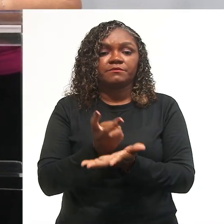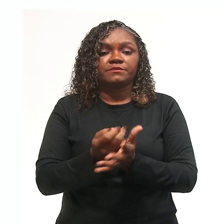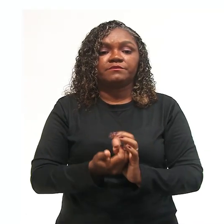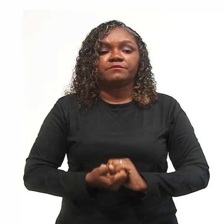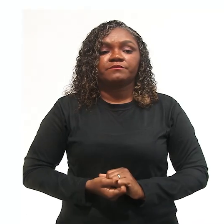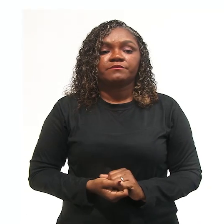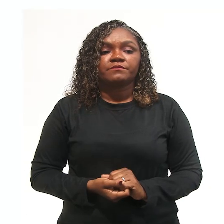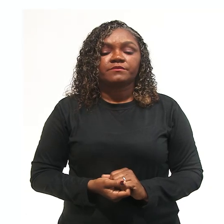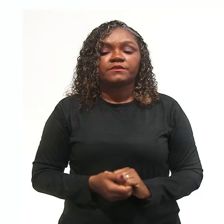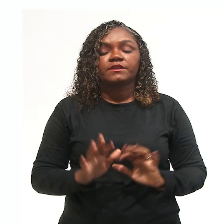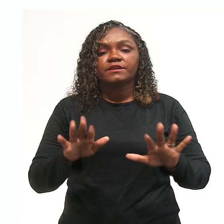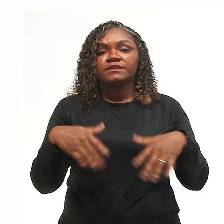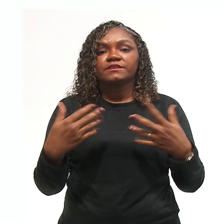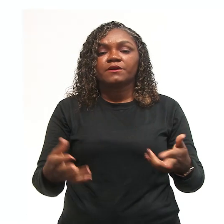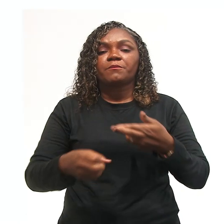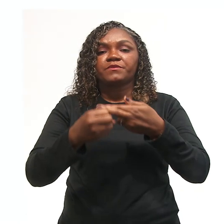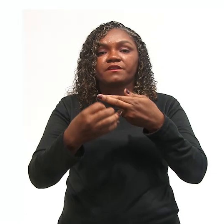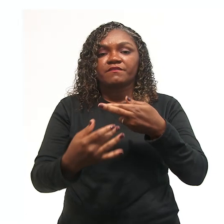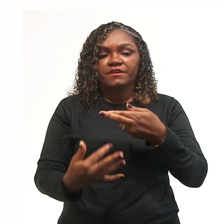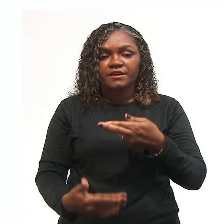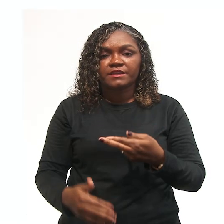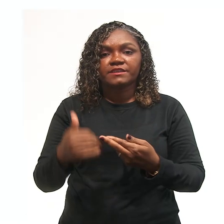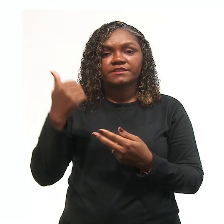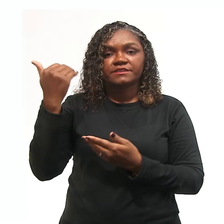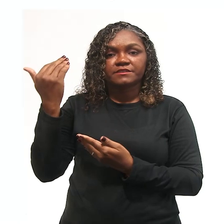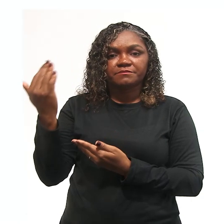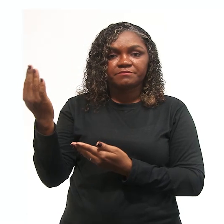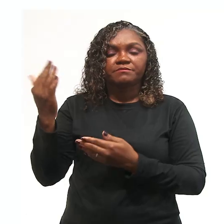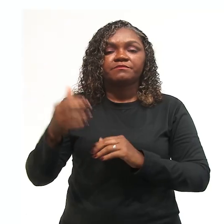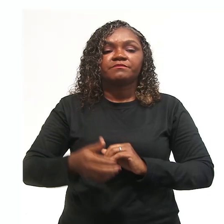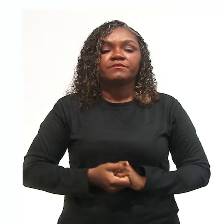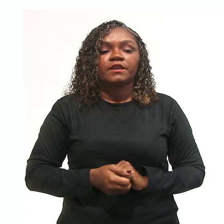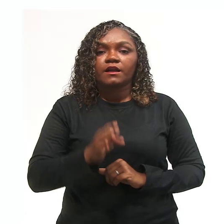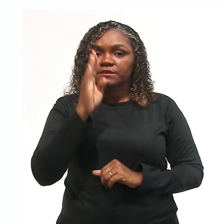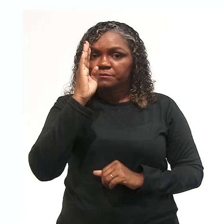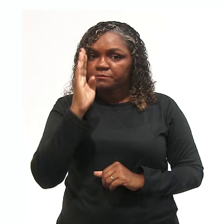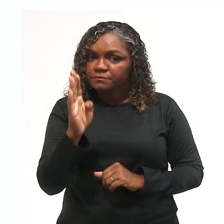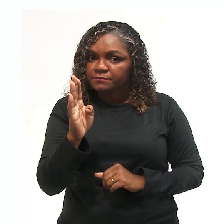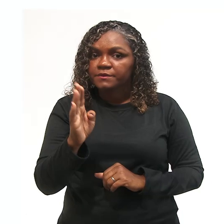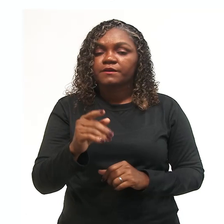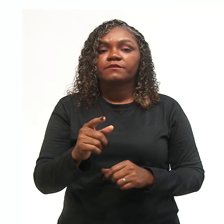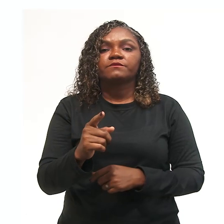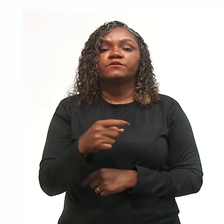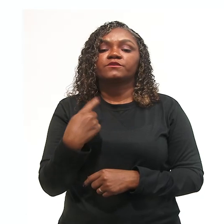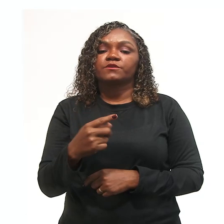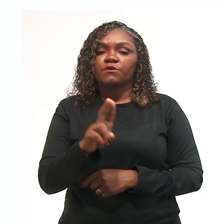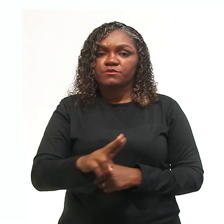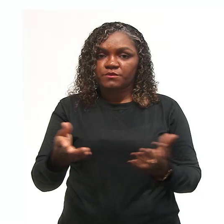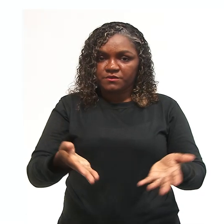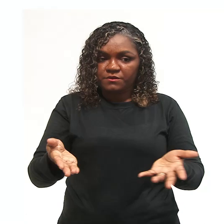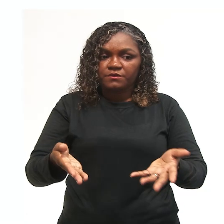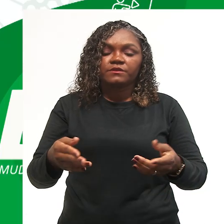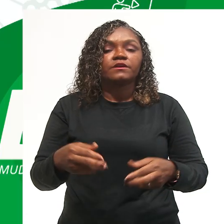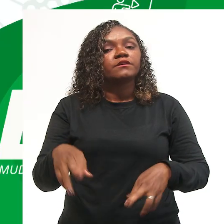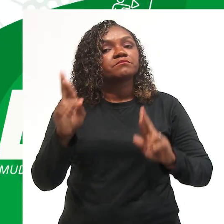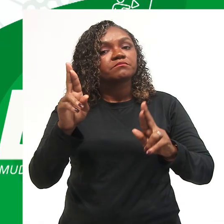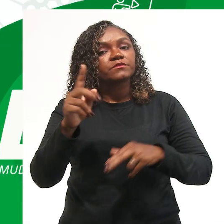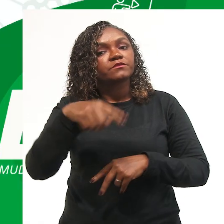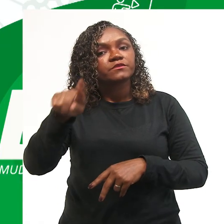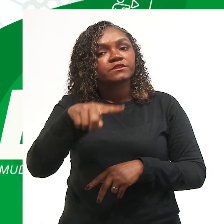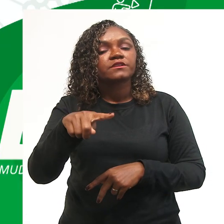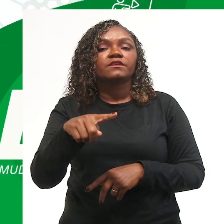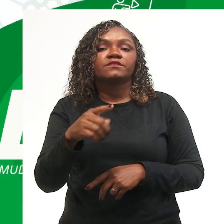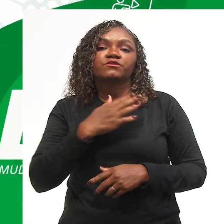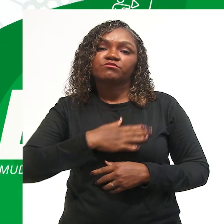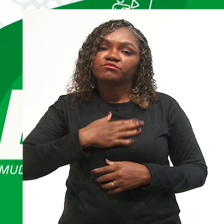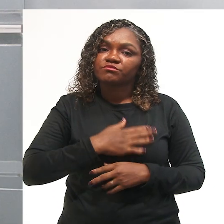é? Essas são as nossas referências, as principais que a gente utilizou. Espero que vocês